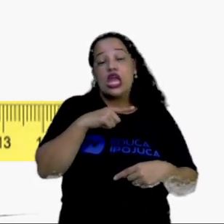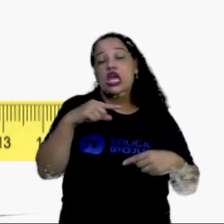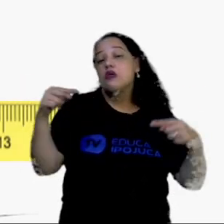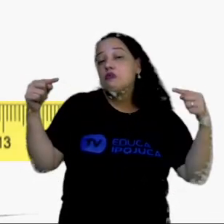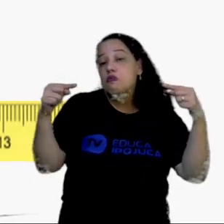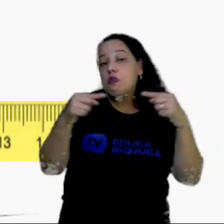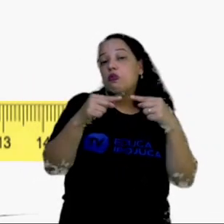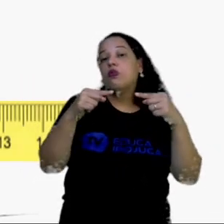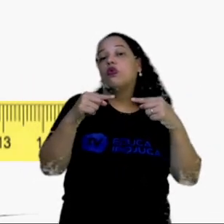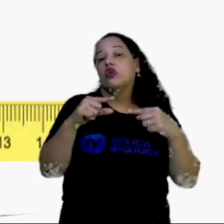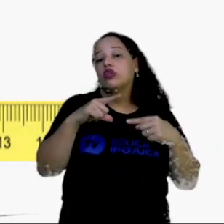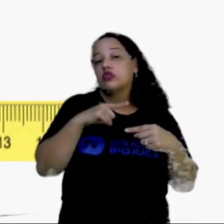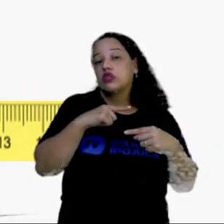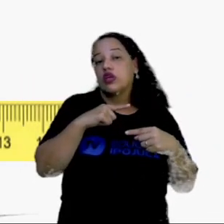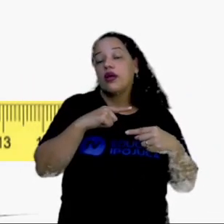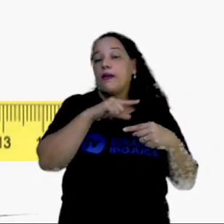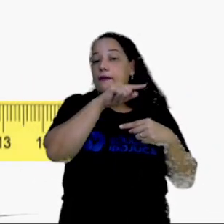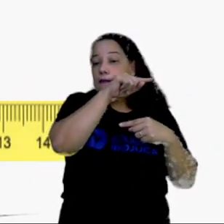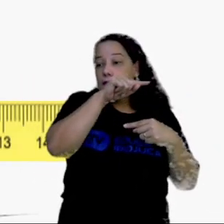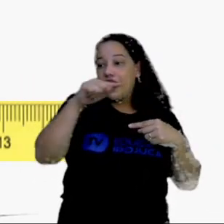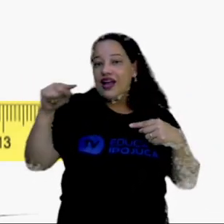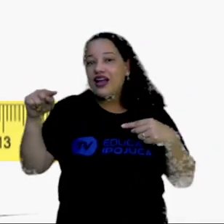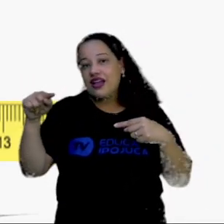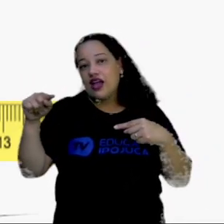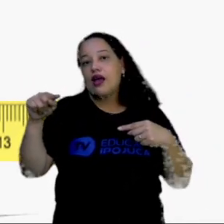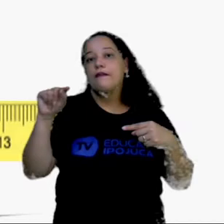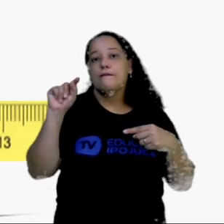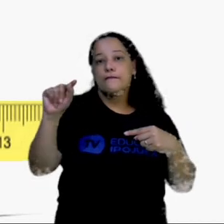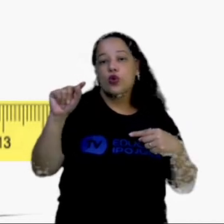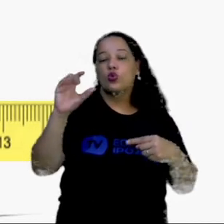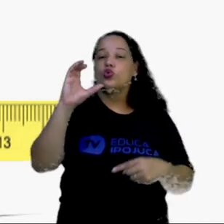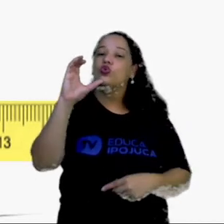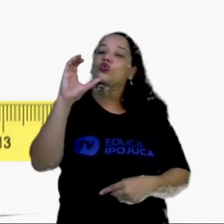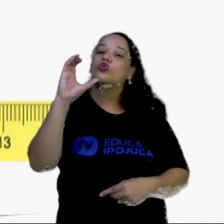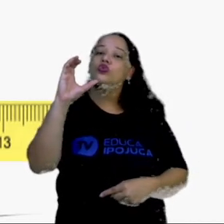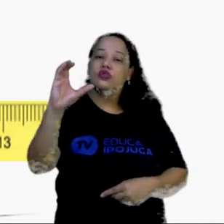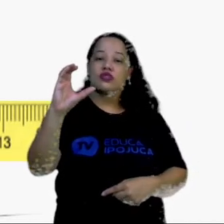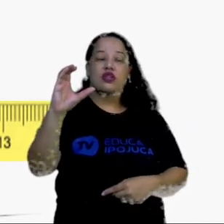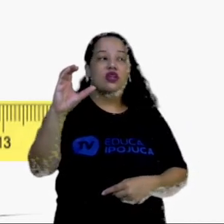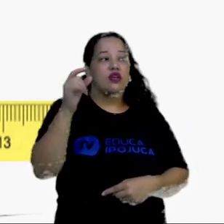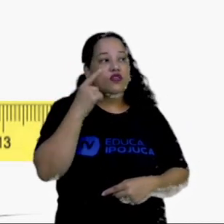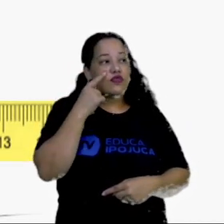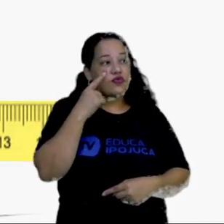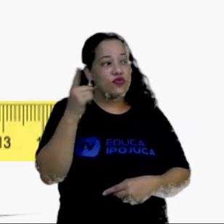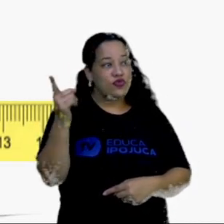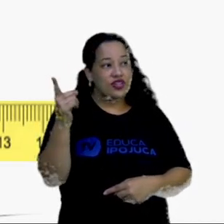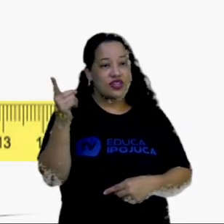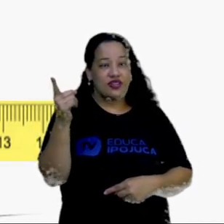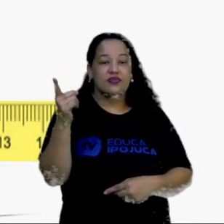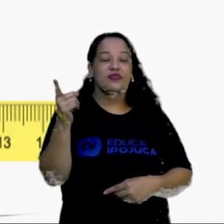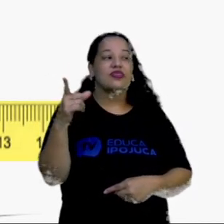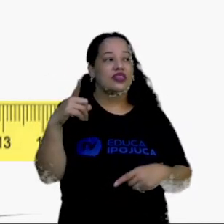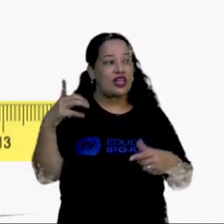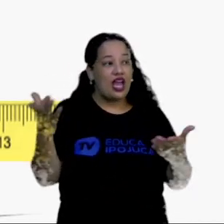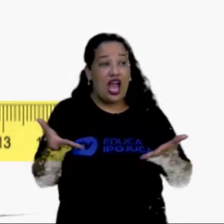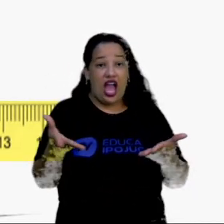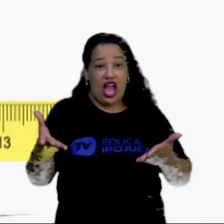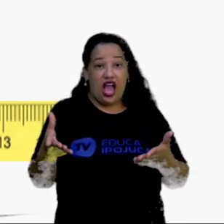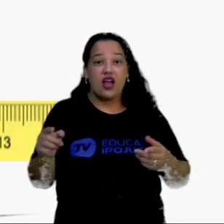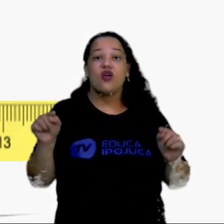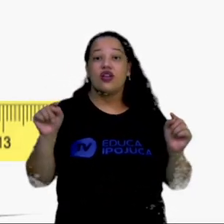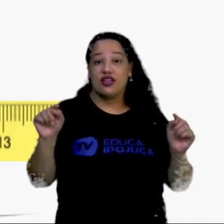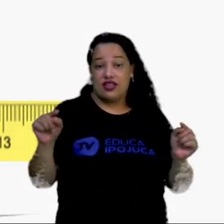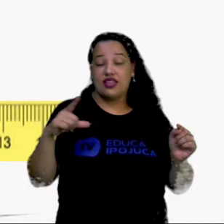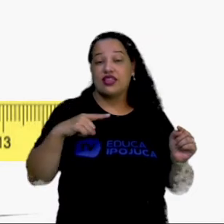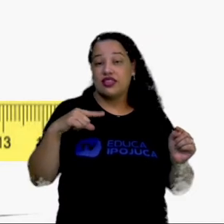vamos marcar e vamos colocar ponto C. Pronto, já deu para notar agora que temos três pontos. E